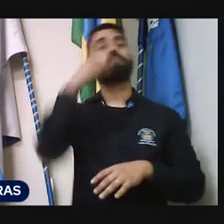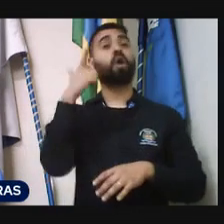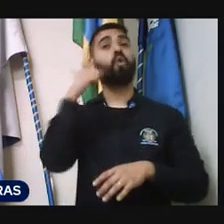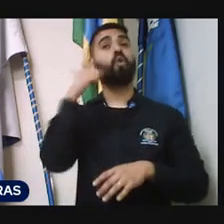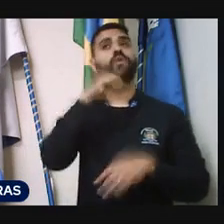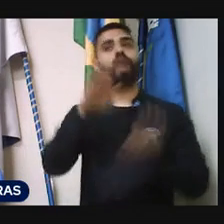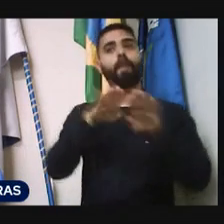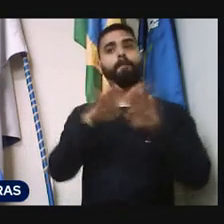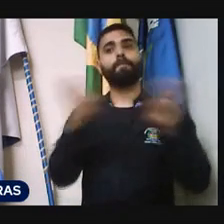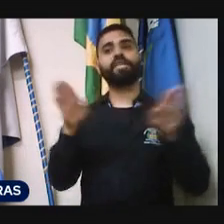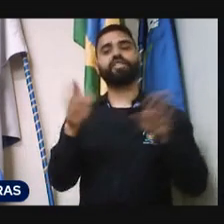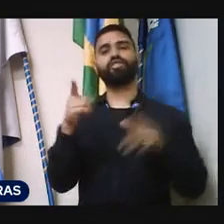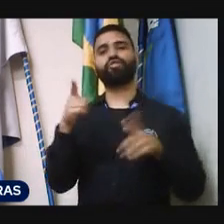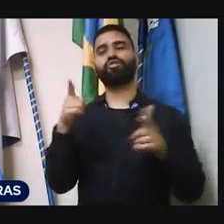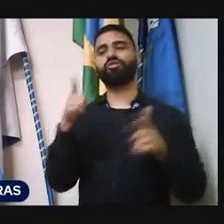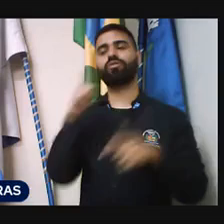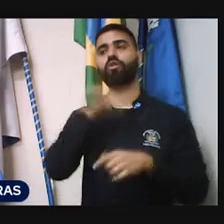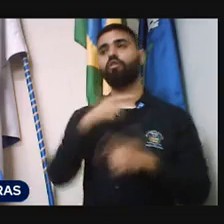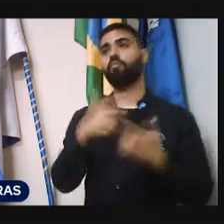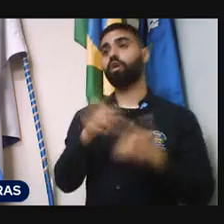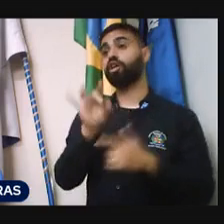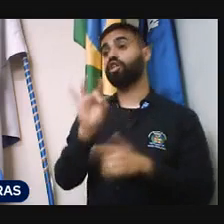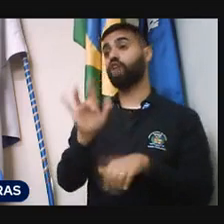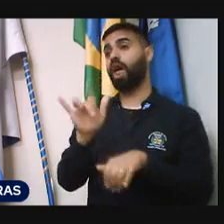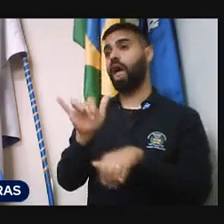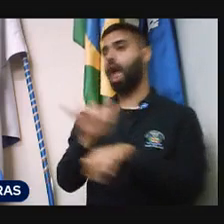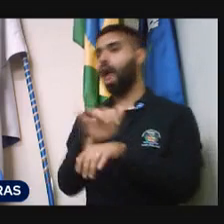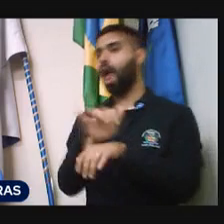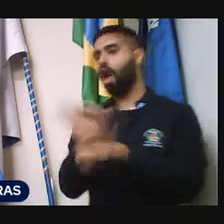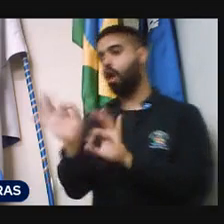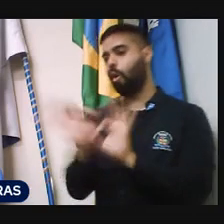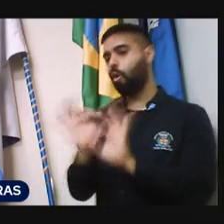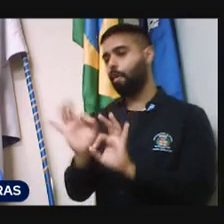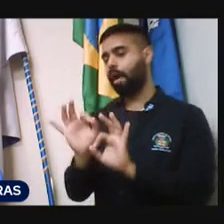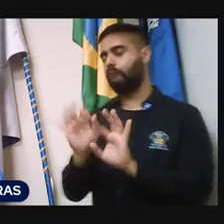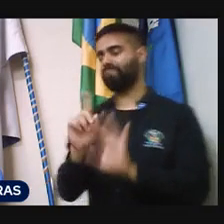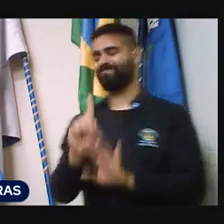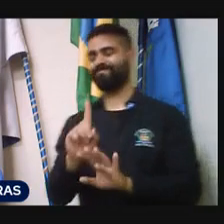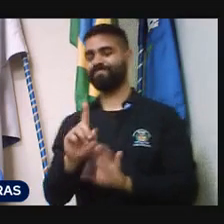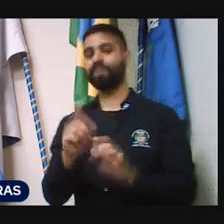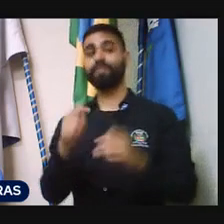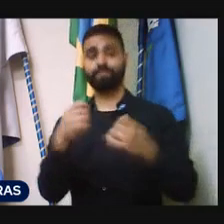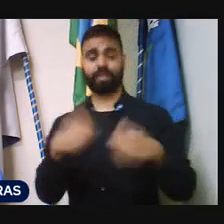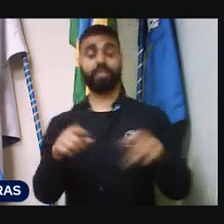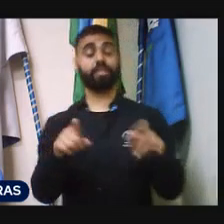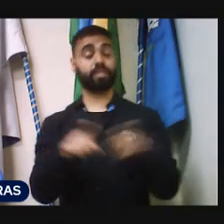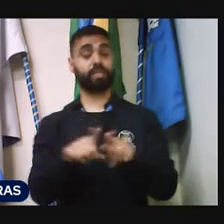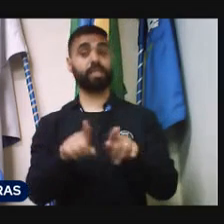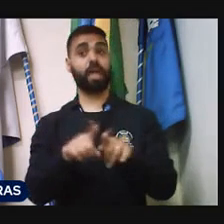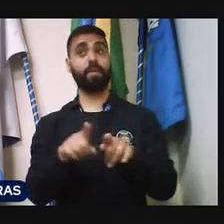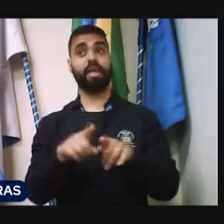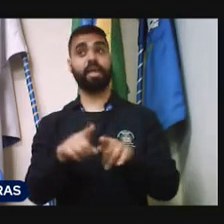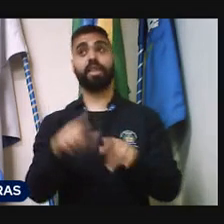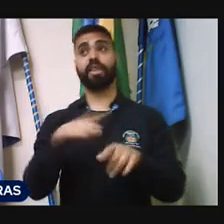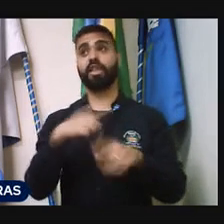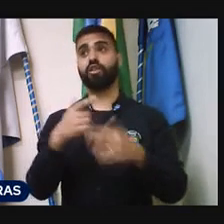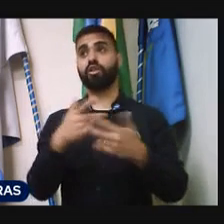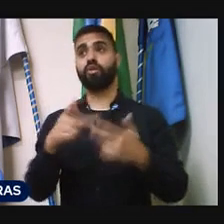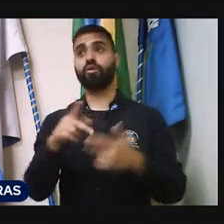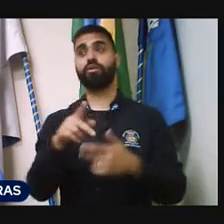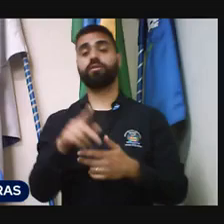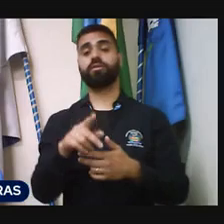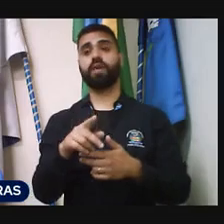porque aí não é só se adequar aí você tem que estar com todos os